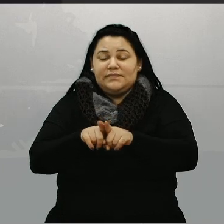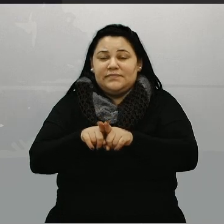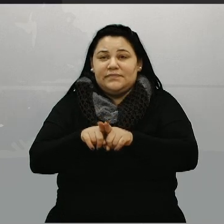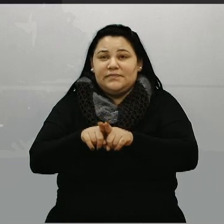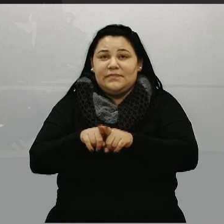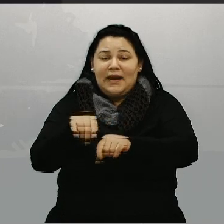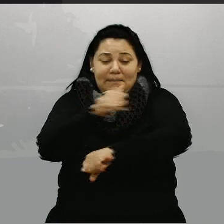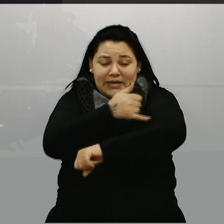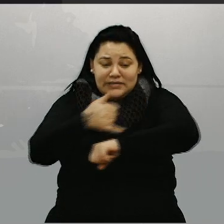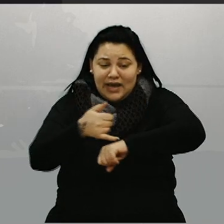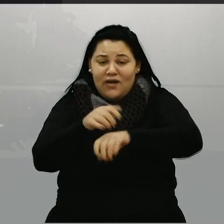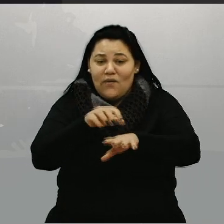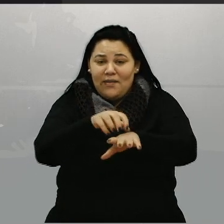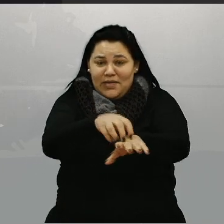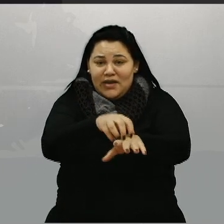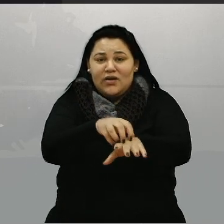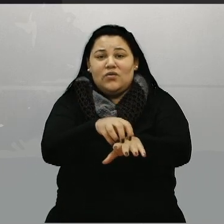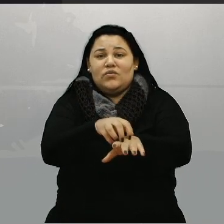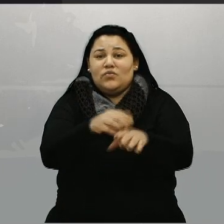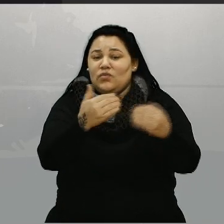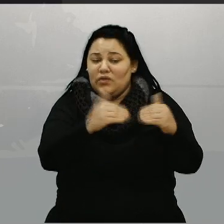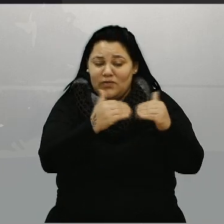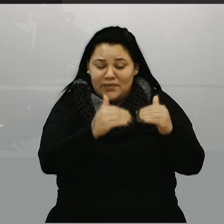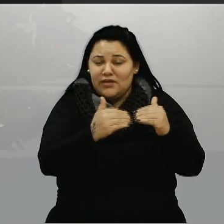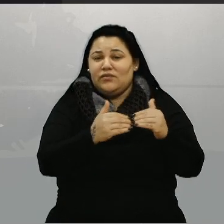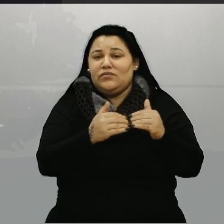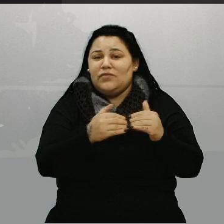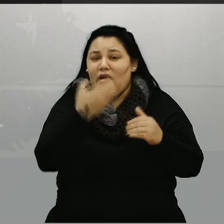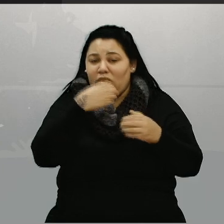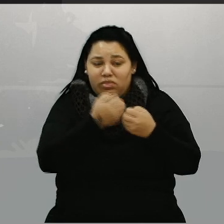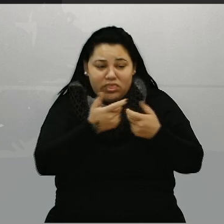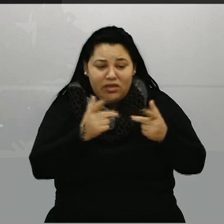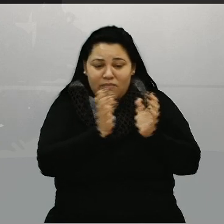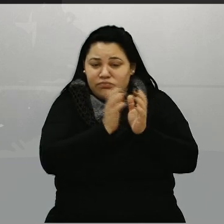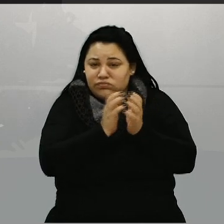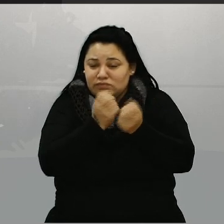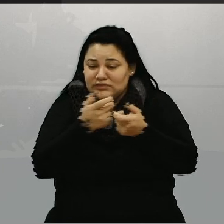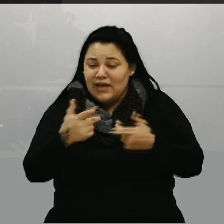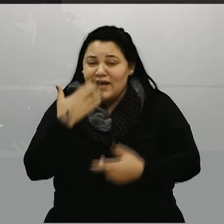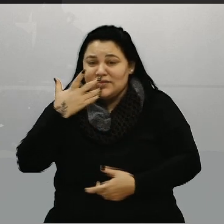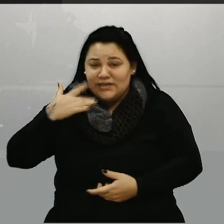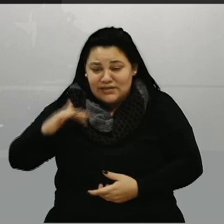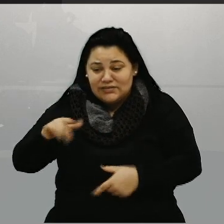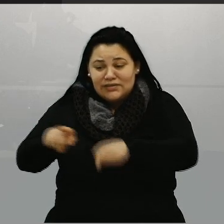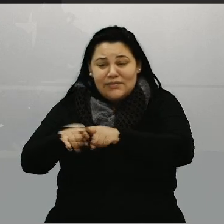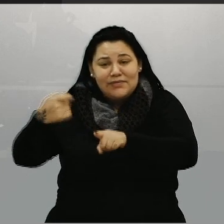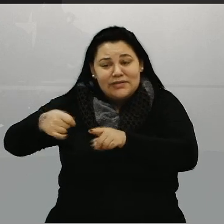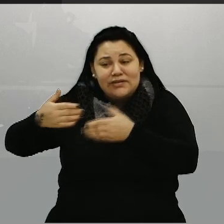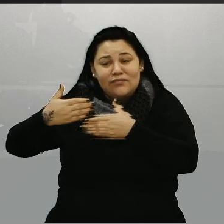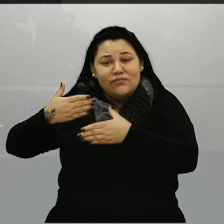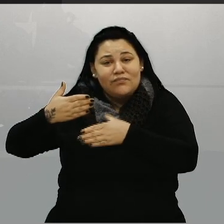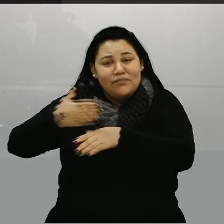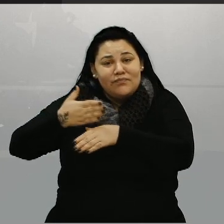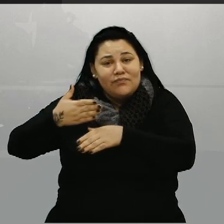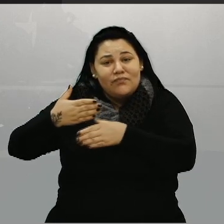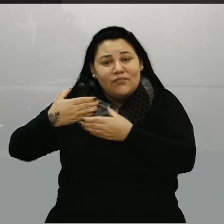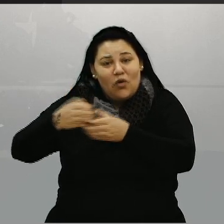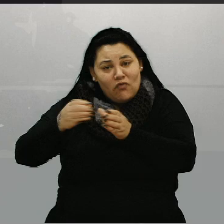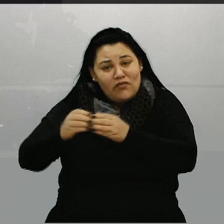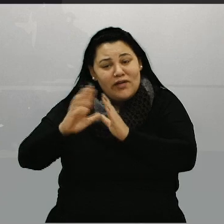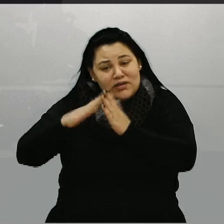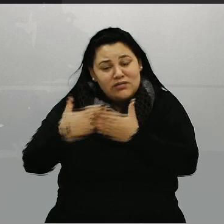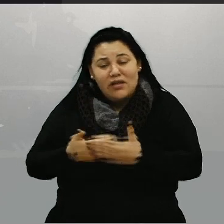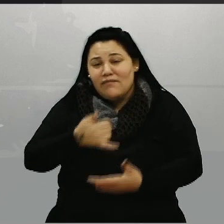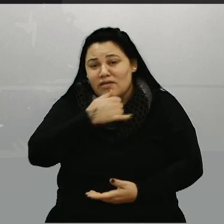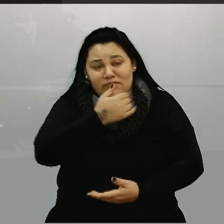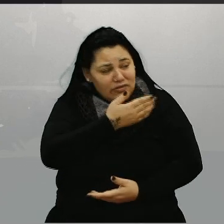suas demandas, os comerciantes, enfim, as crianças para ir para a escola, e que infelizmente, vereadora